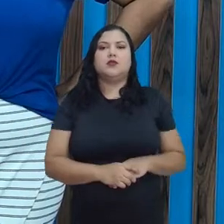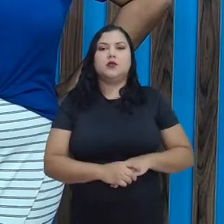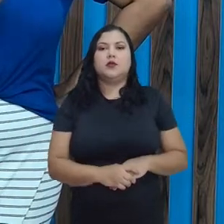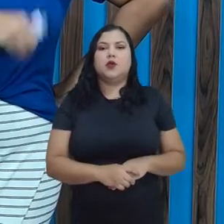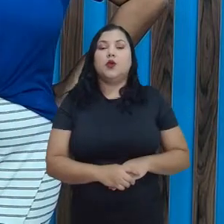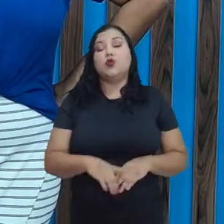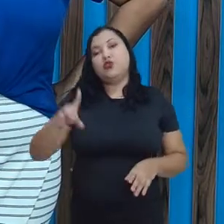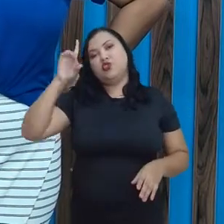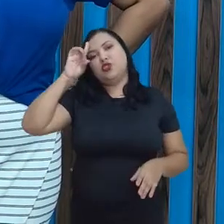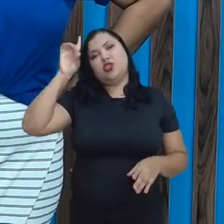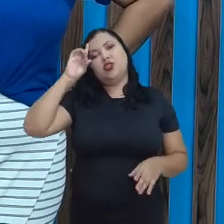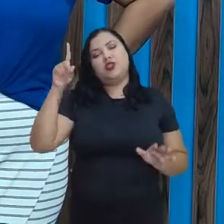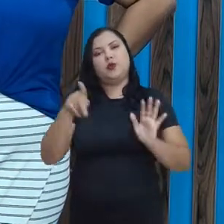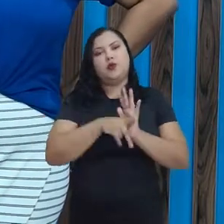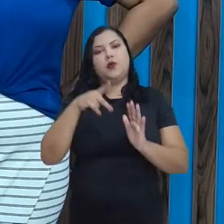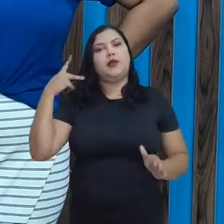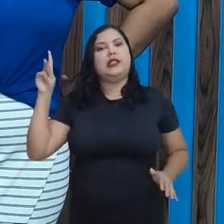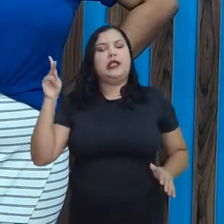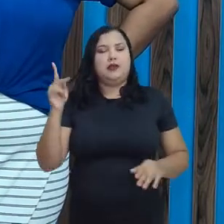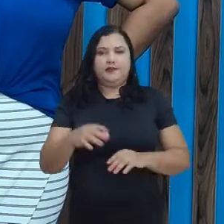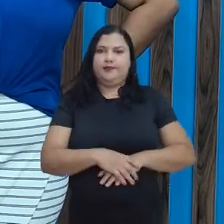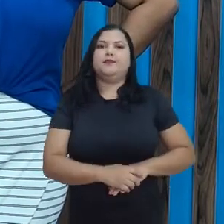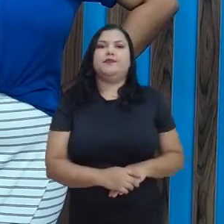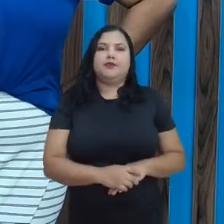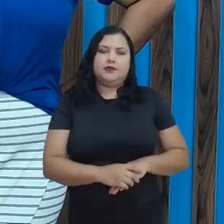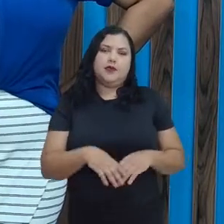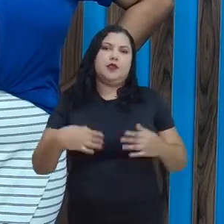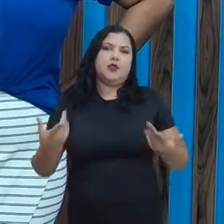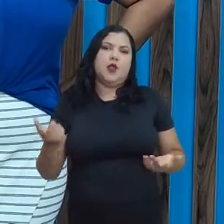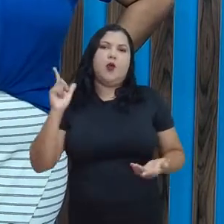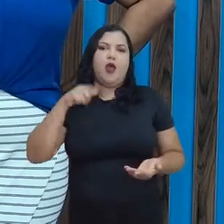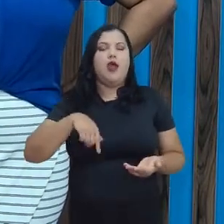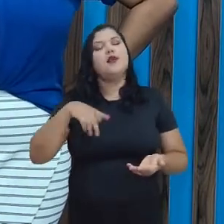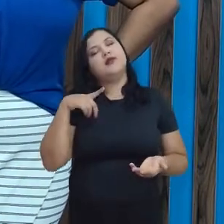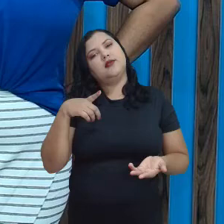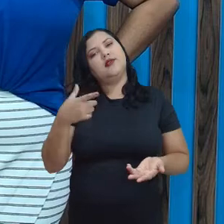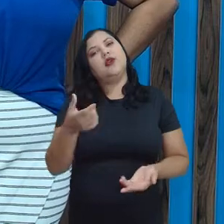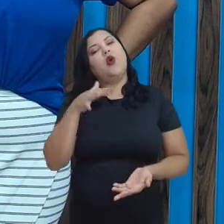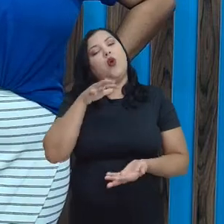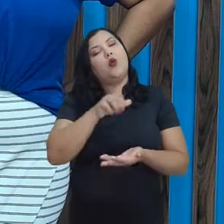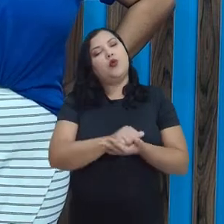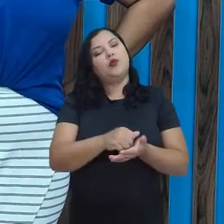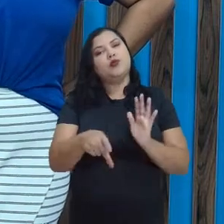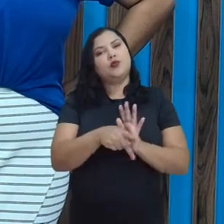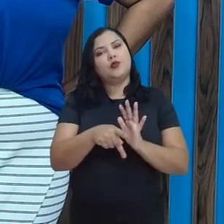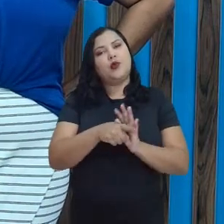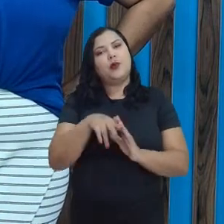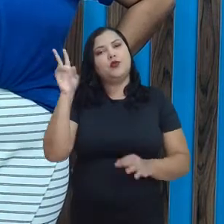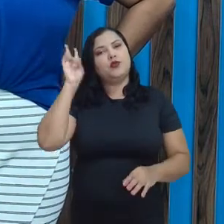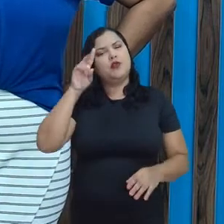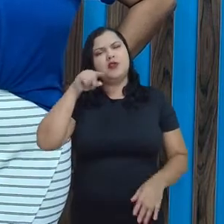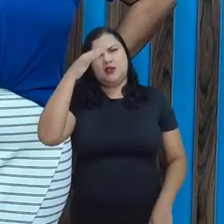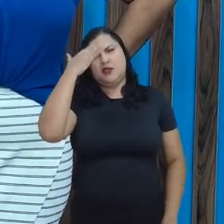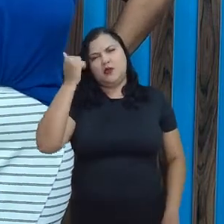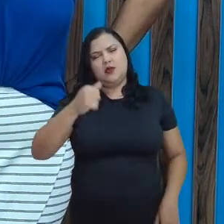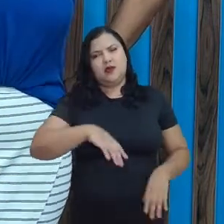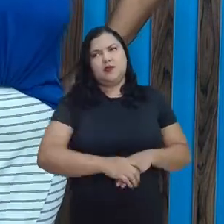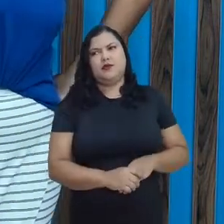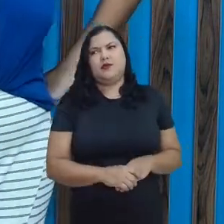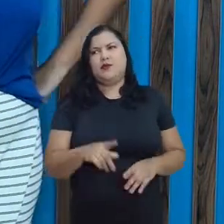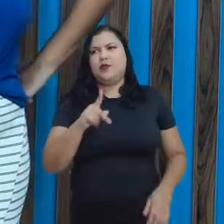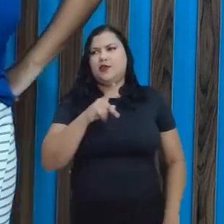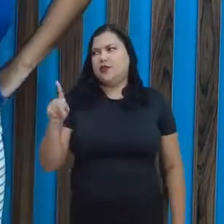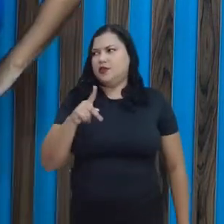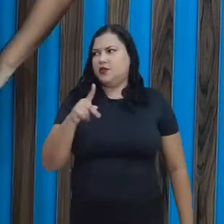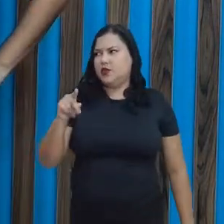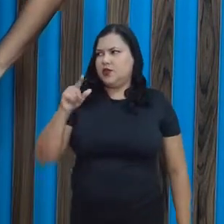relatos do cotidiano desses séculos. Então, portanto, se constituem como uma fonte histórica. Vocês sabiam disso? Professora